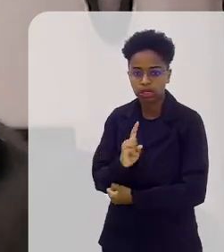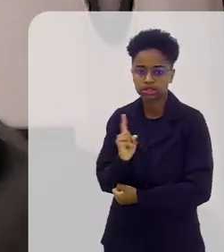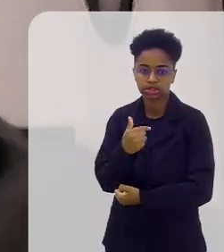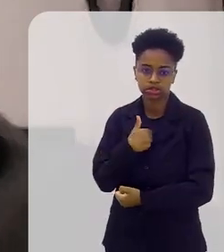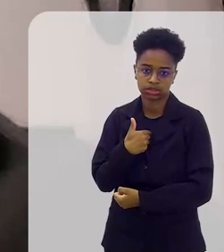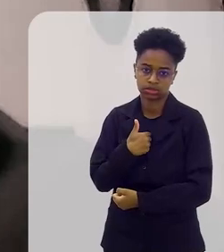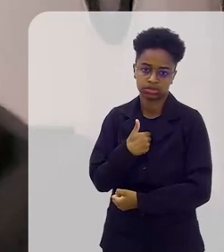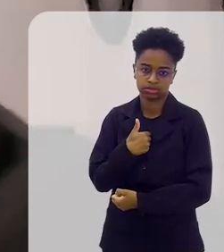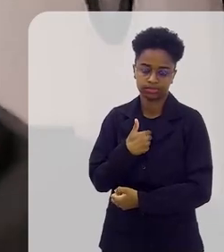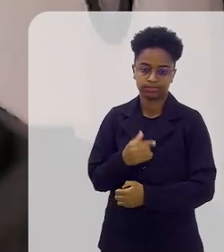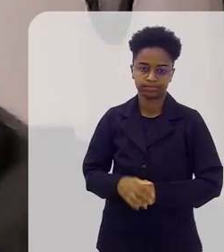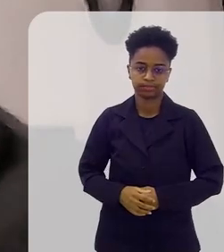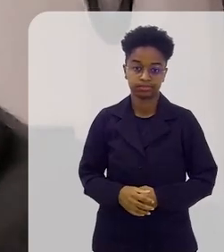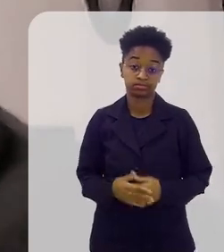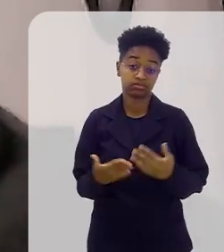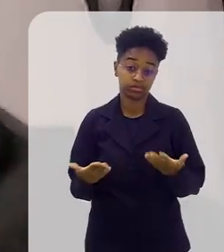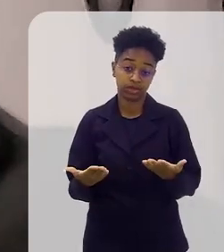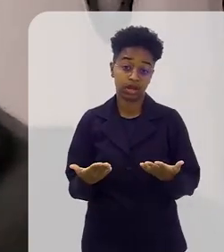fechadas para mim.